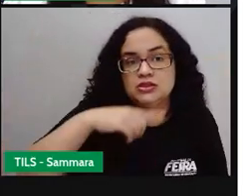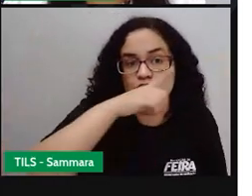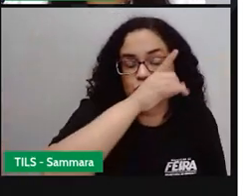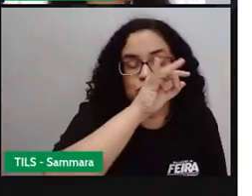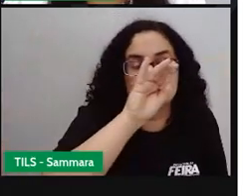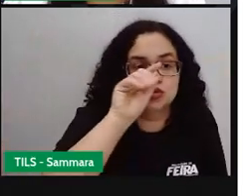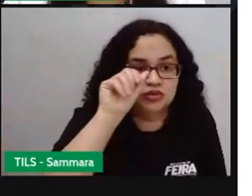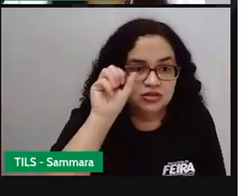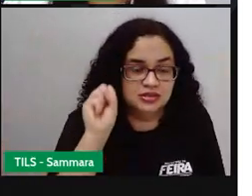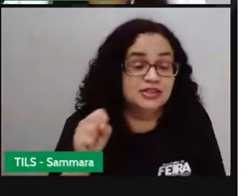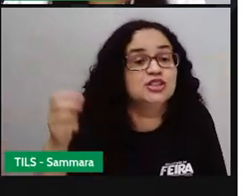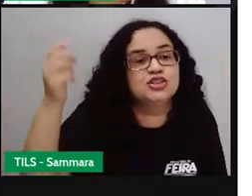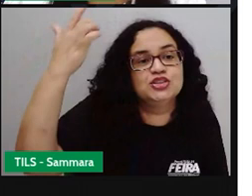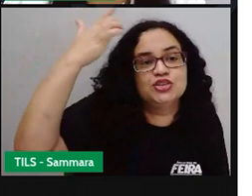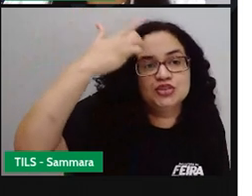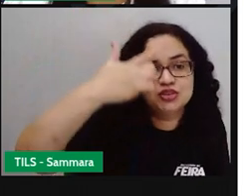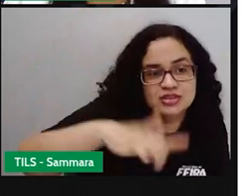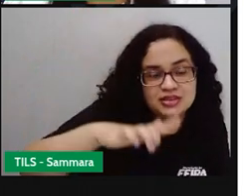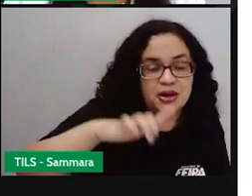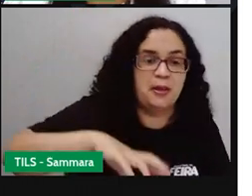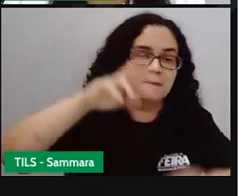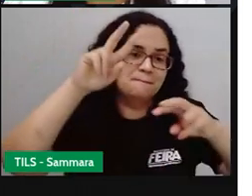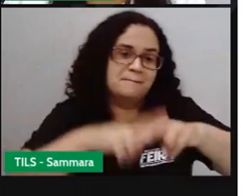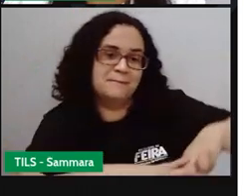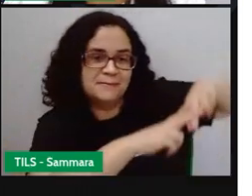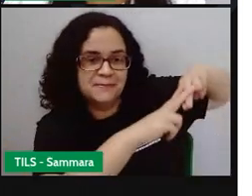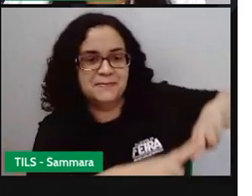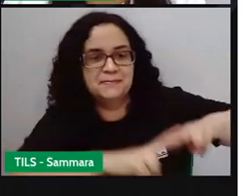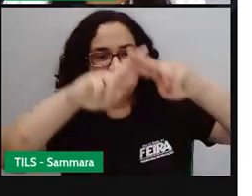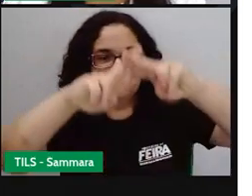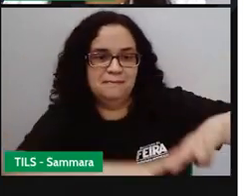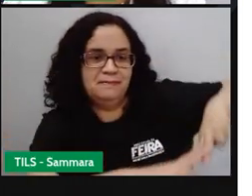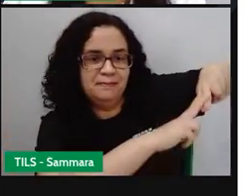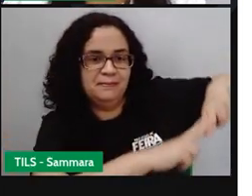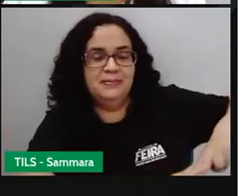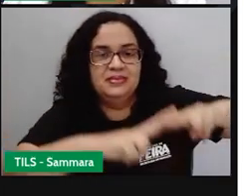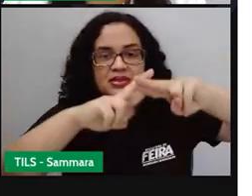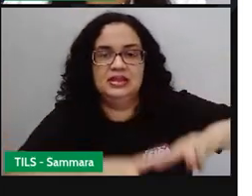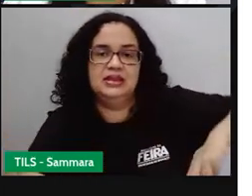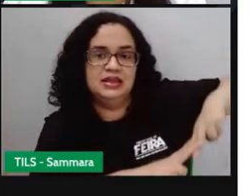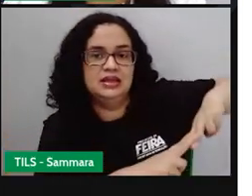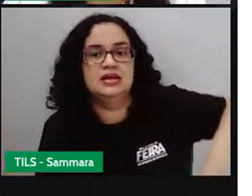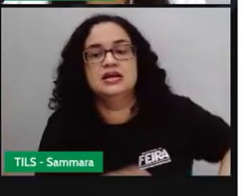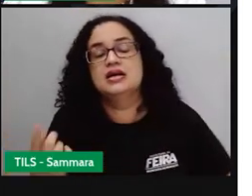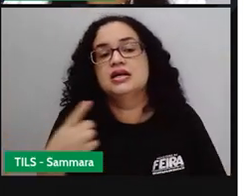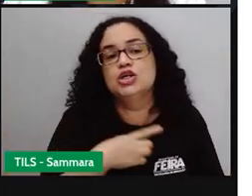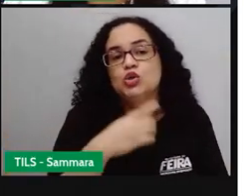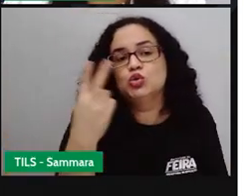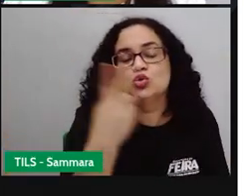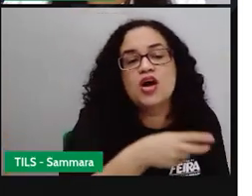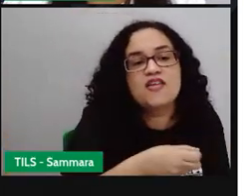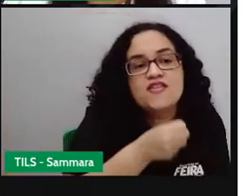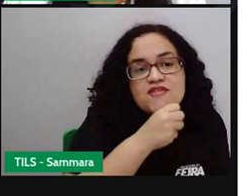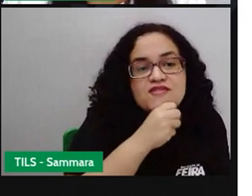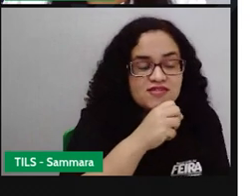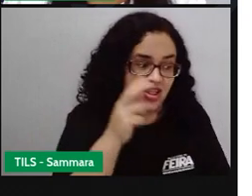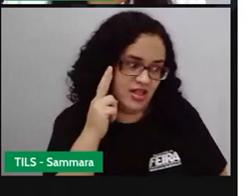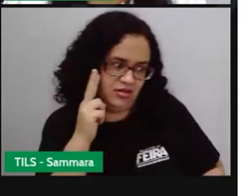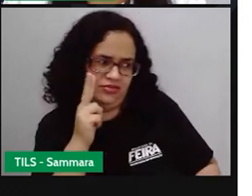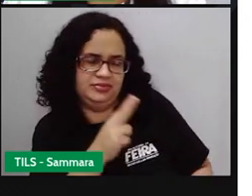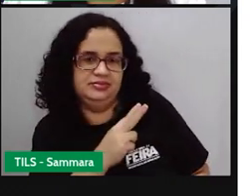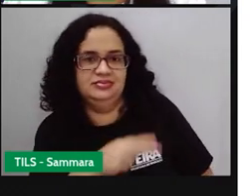dois dias e, de novo, dei uma balançadinha na cadeira. E, dessa vez, as duas velhas viram.